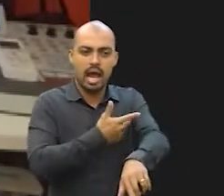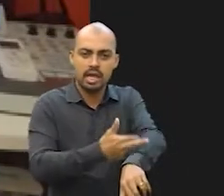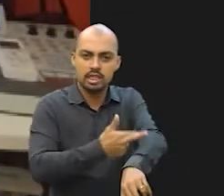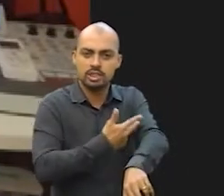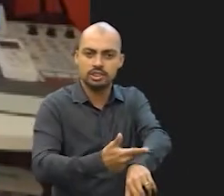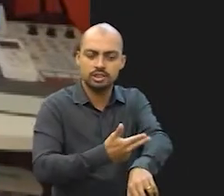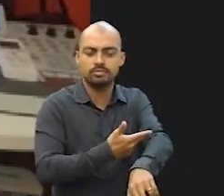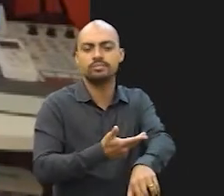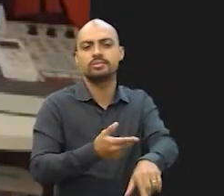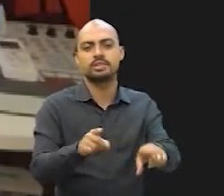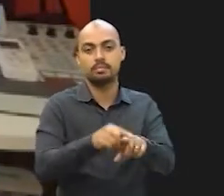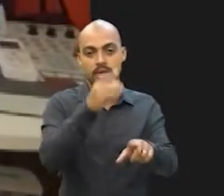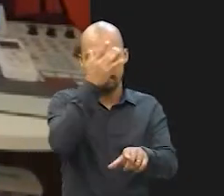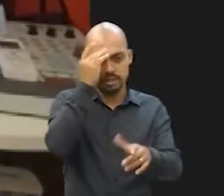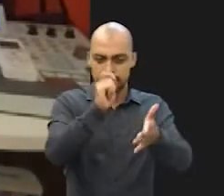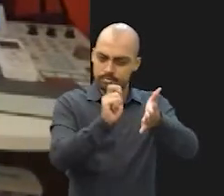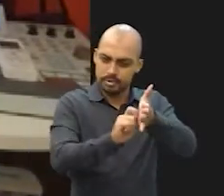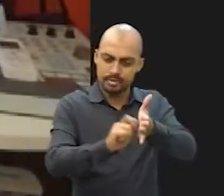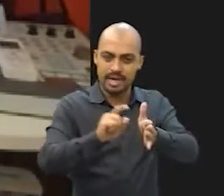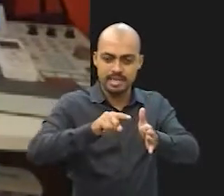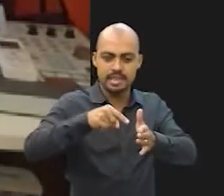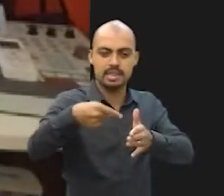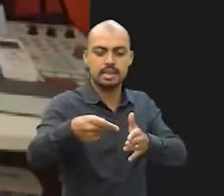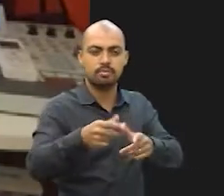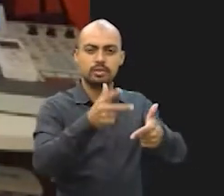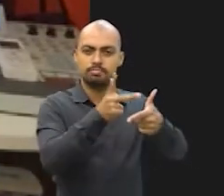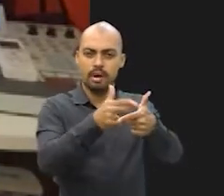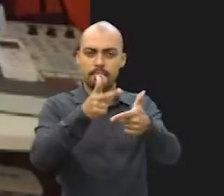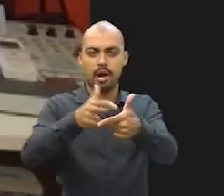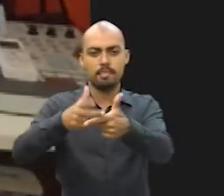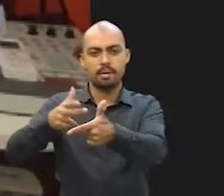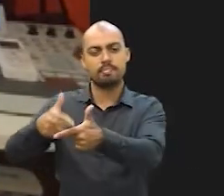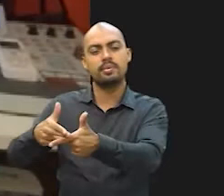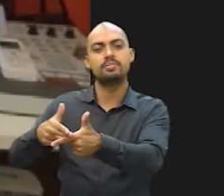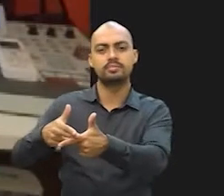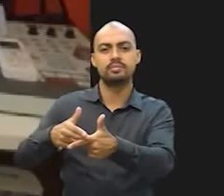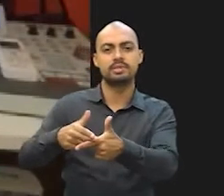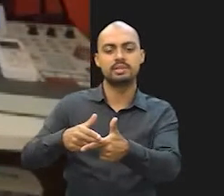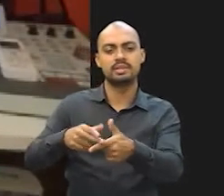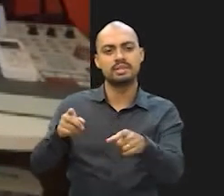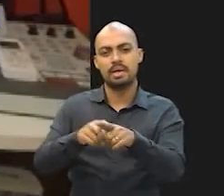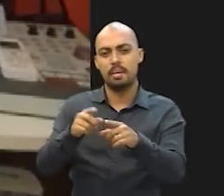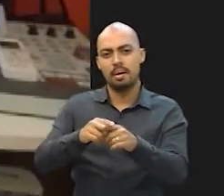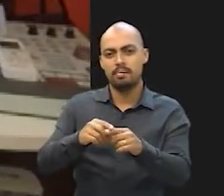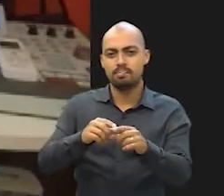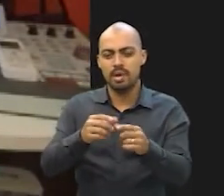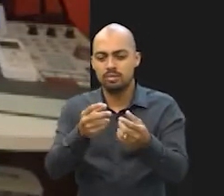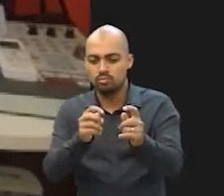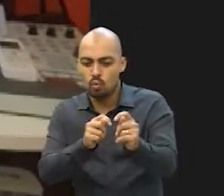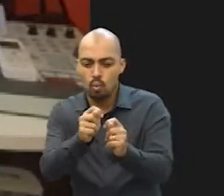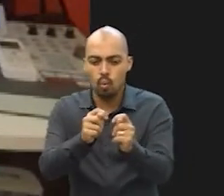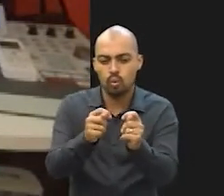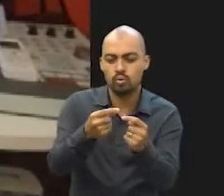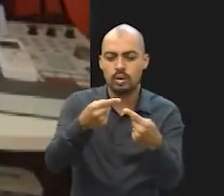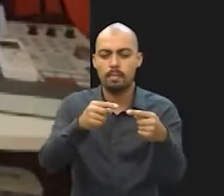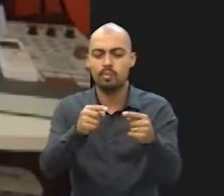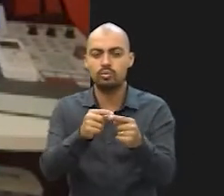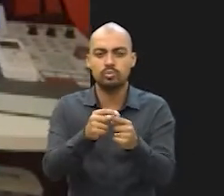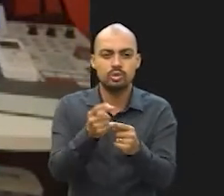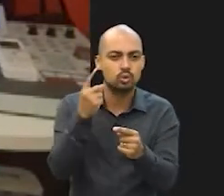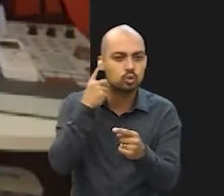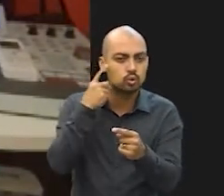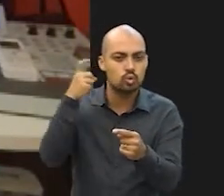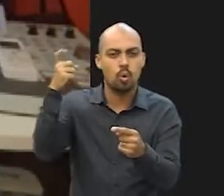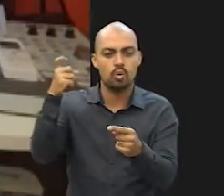Emicida escrevendo. Depois disso ainda vai para a parte de edição, tem mixagem, masterização. Como é o caso de uma música